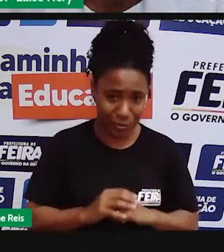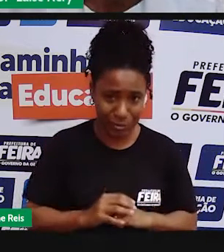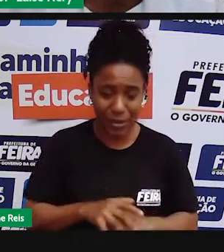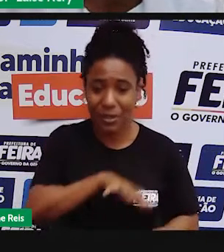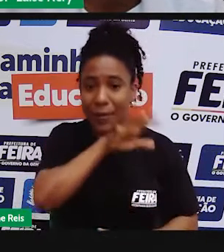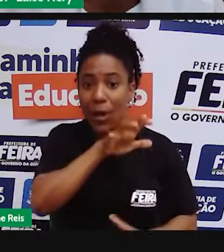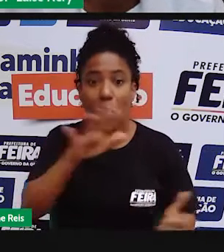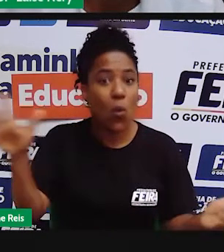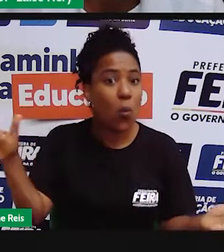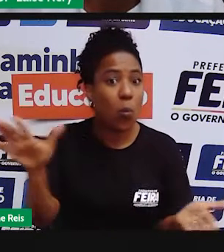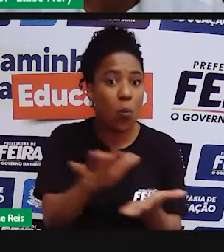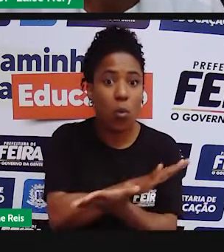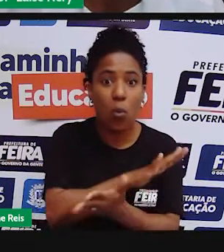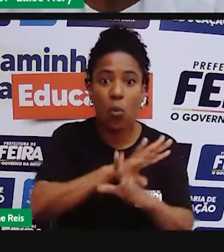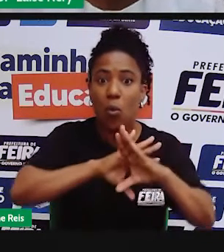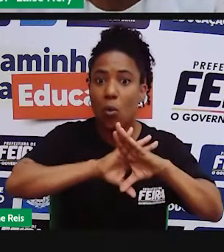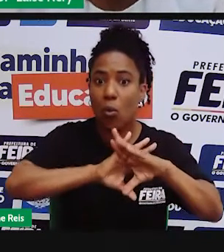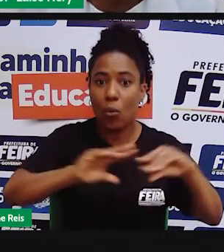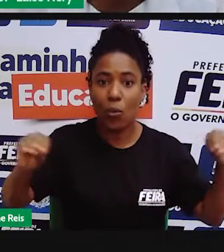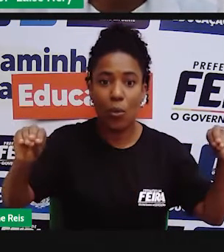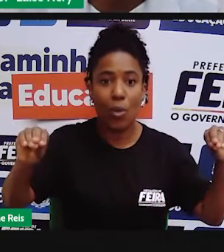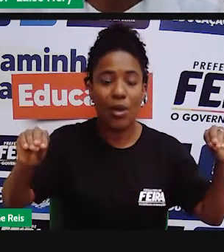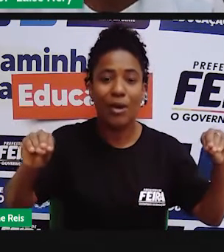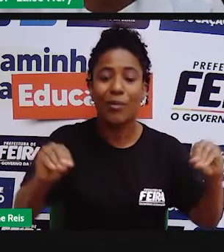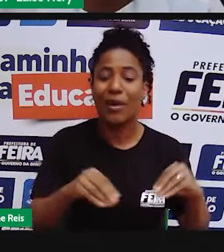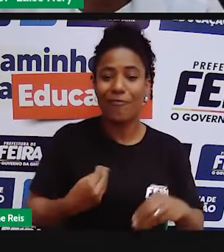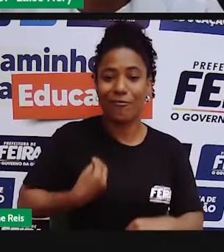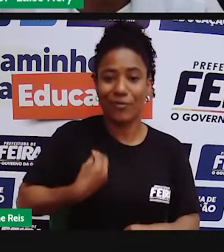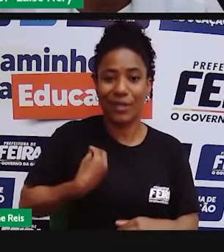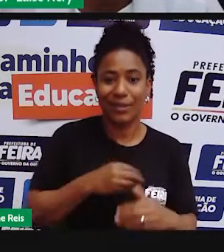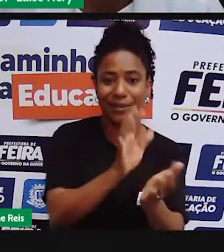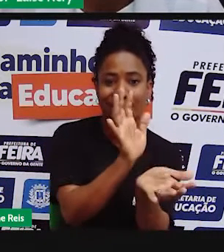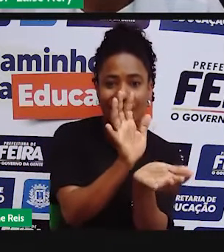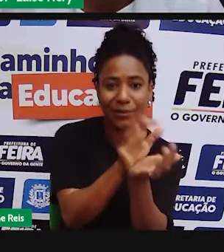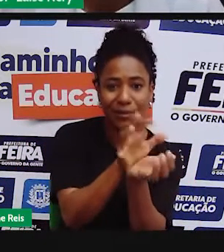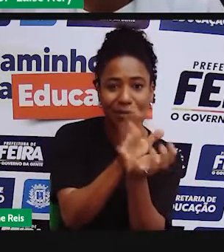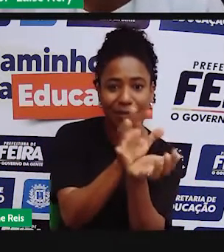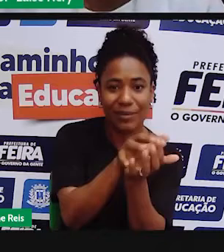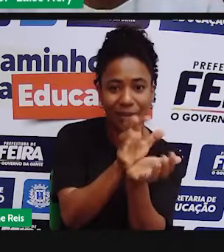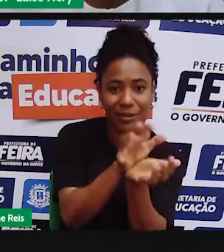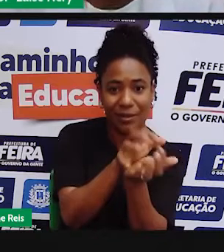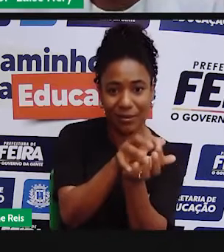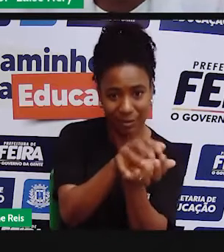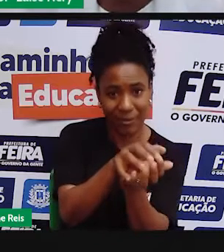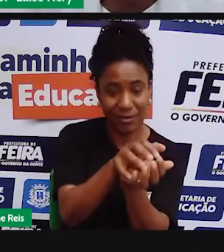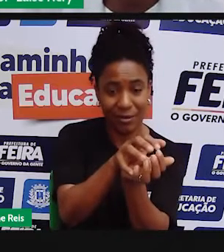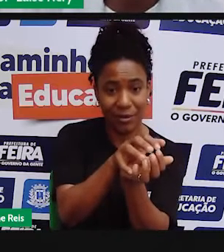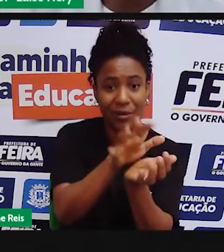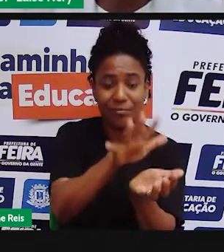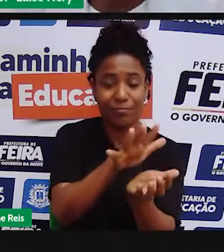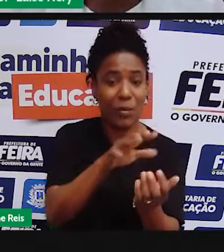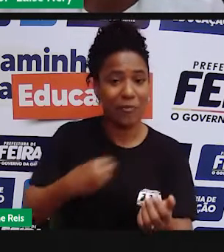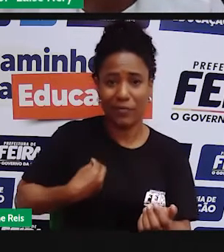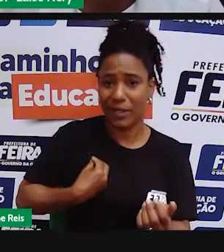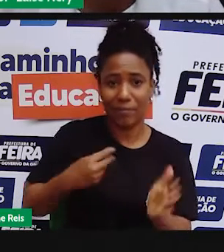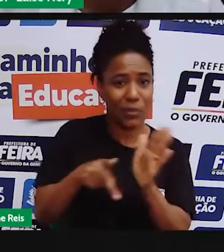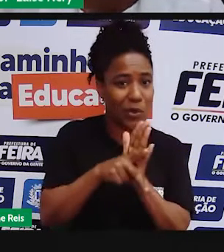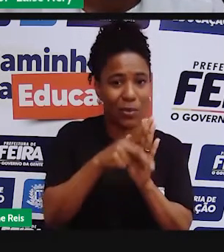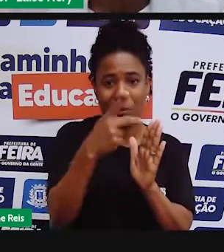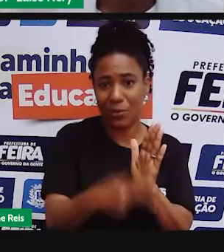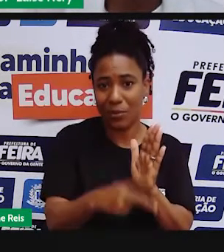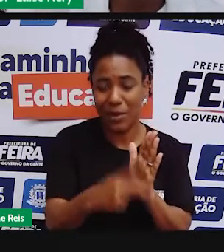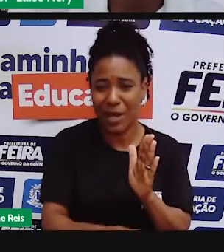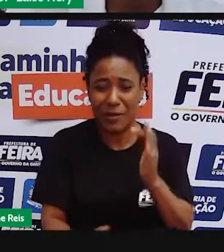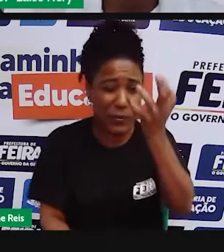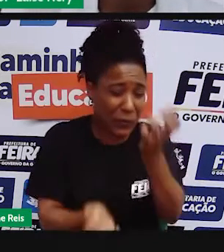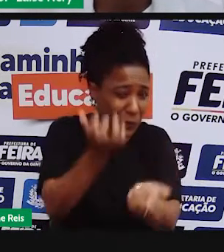foram extintas, porque eles só viviam ali no Pantanal. Eles só estavam adaptados a viver ali. E